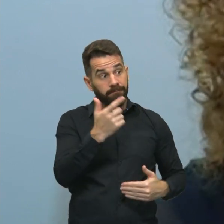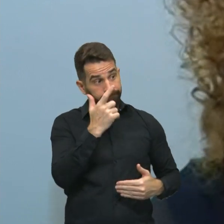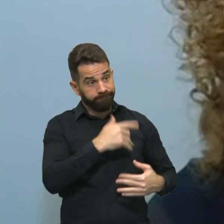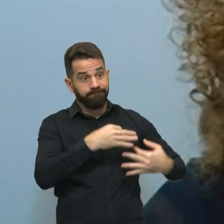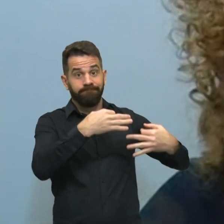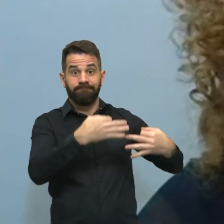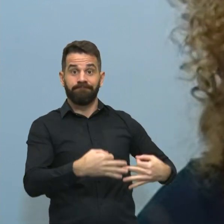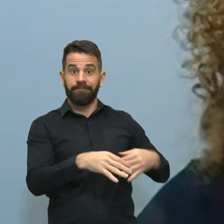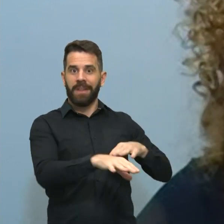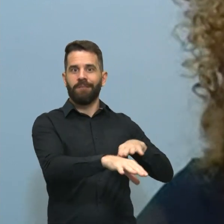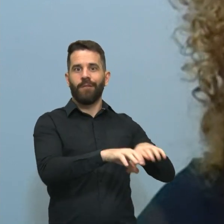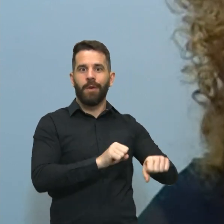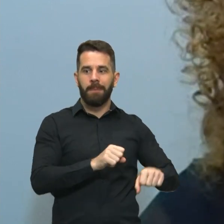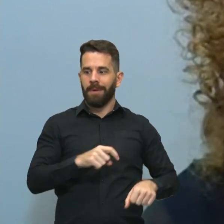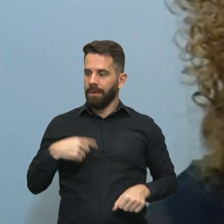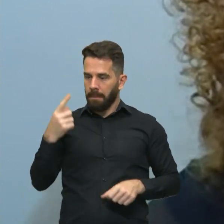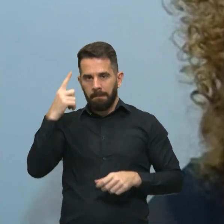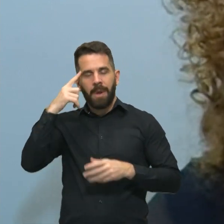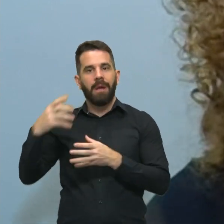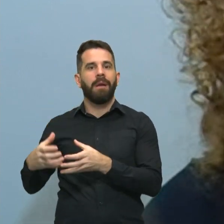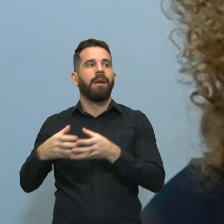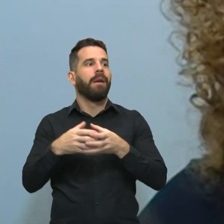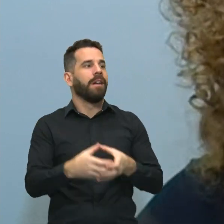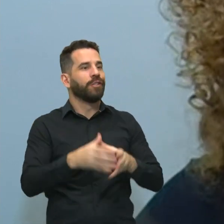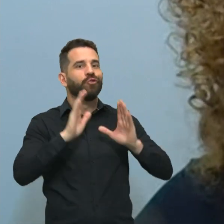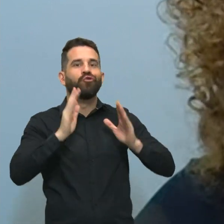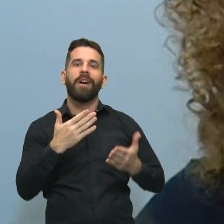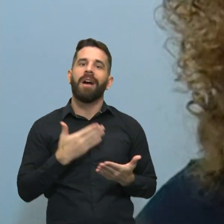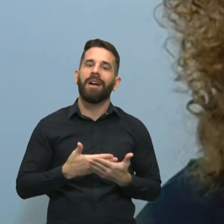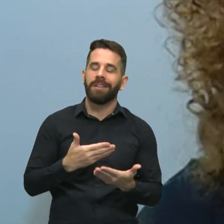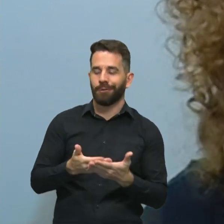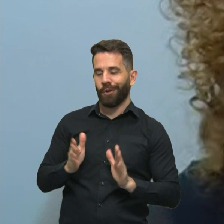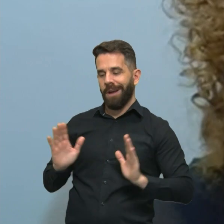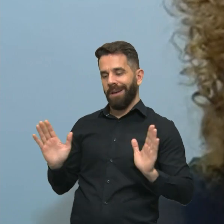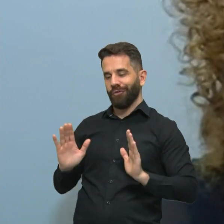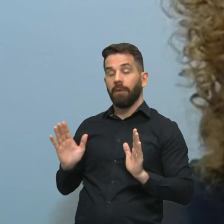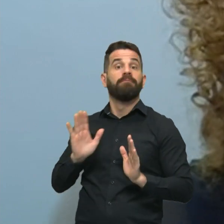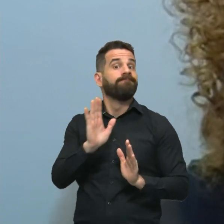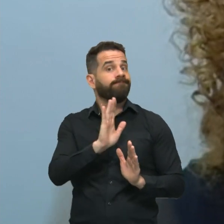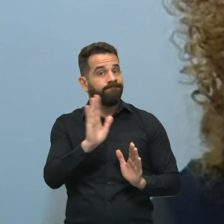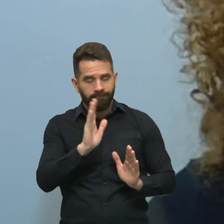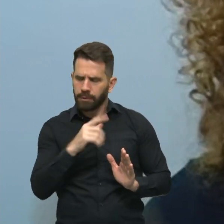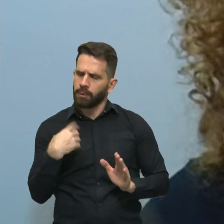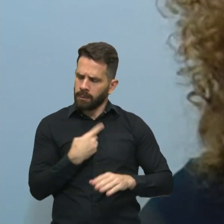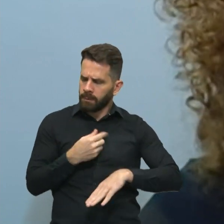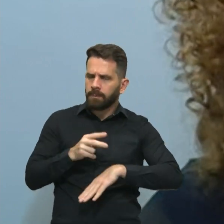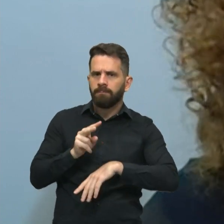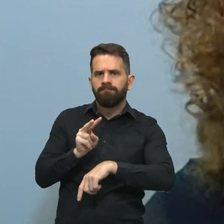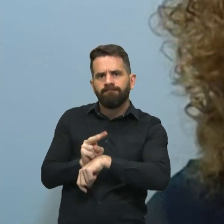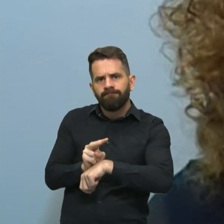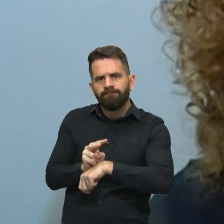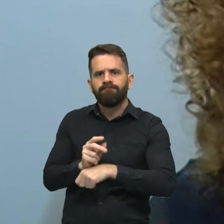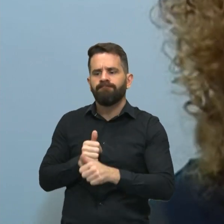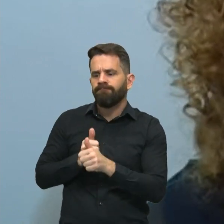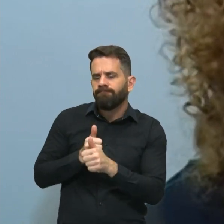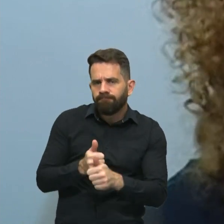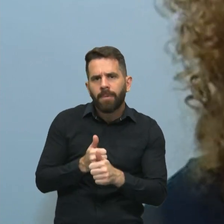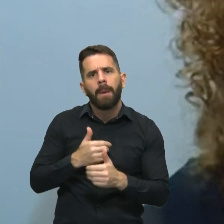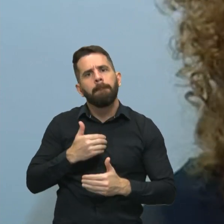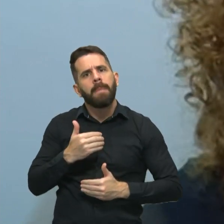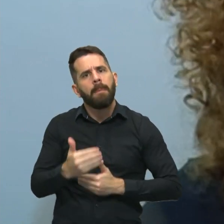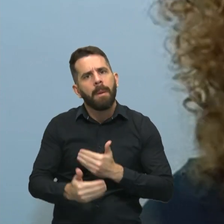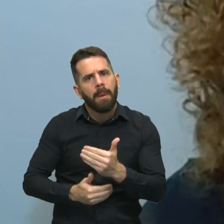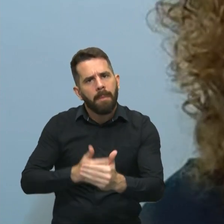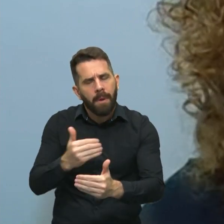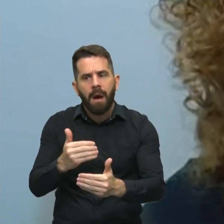ingressar, todos eles consigam caminhar da melhor maneira possível e tenham condições de chegar ao final do curso de